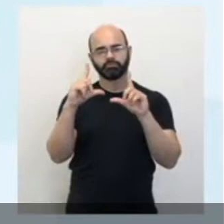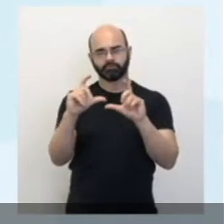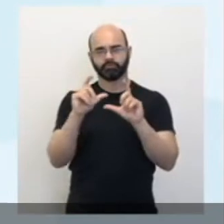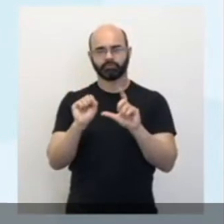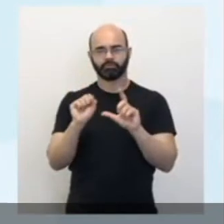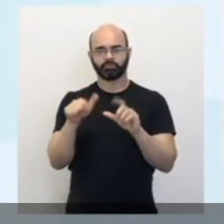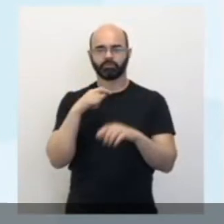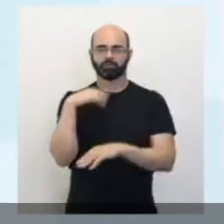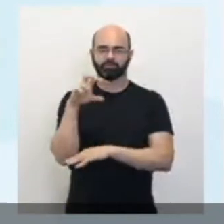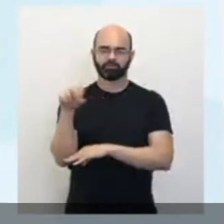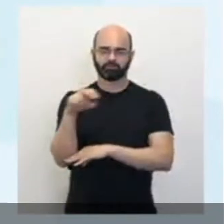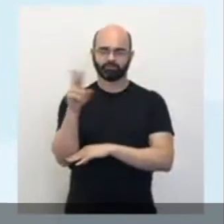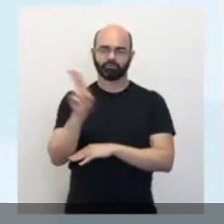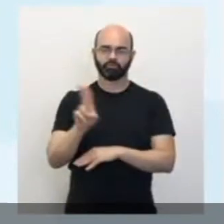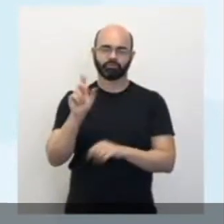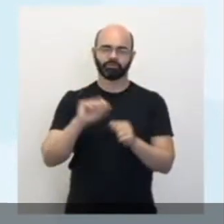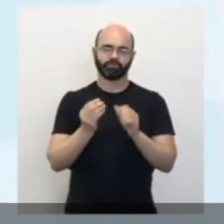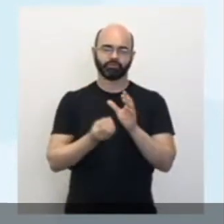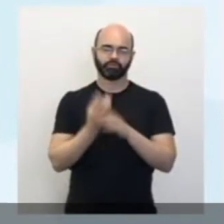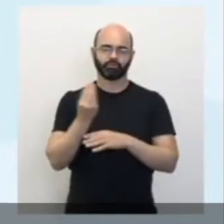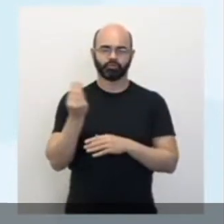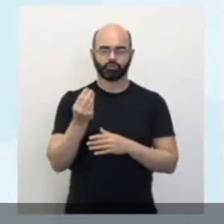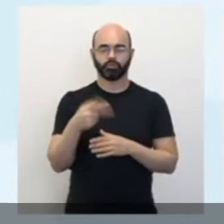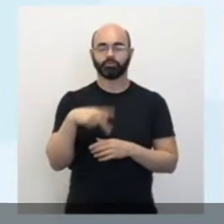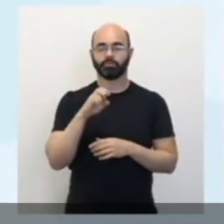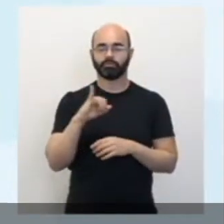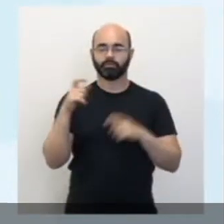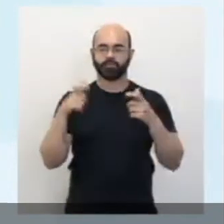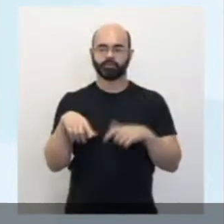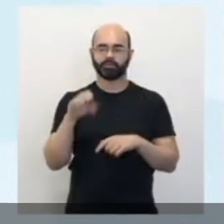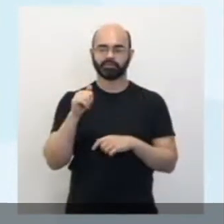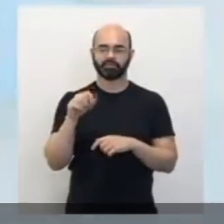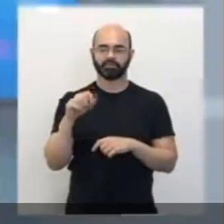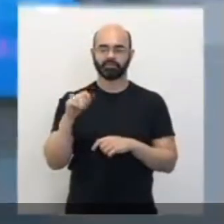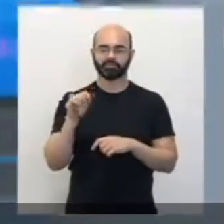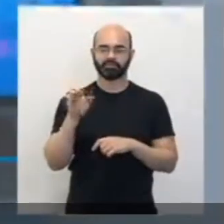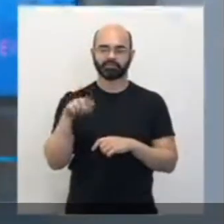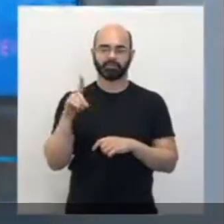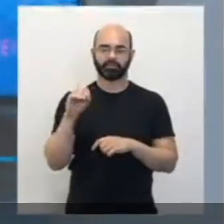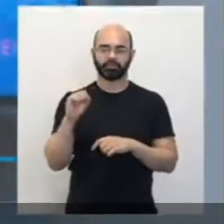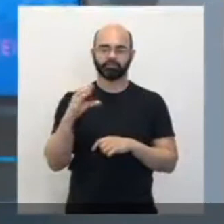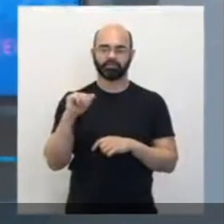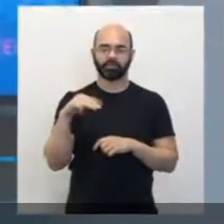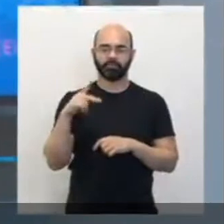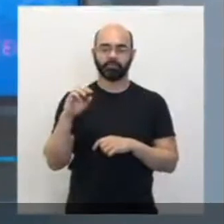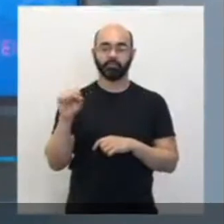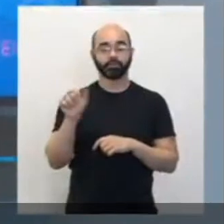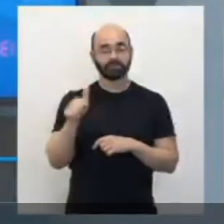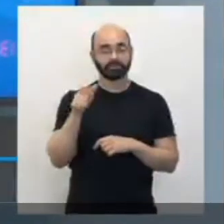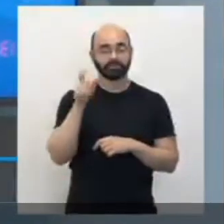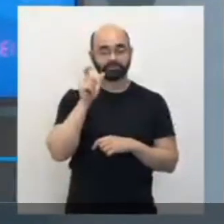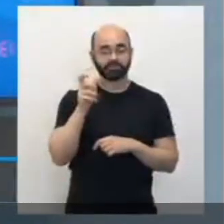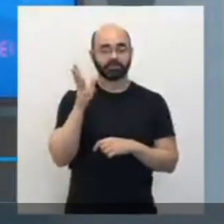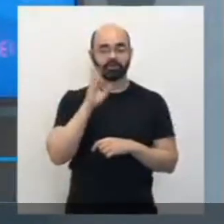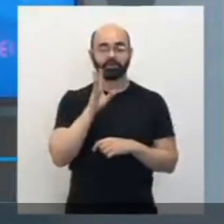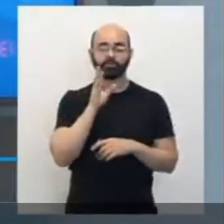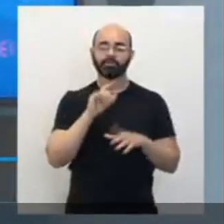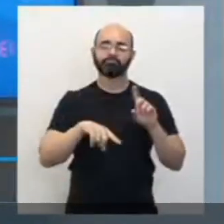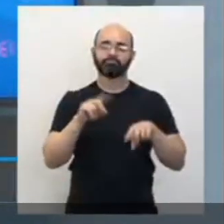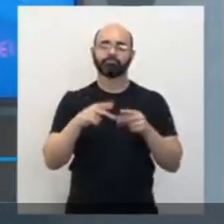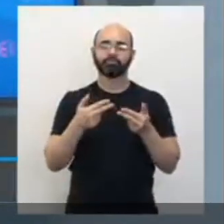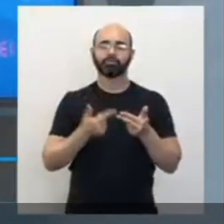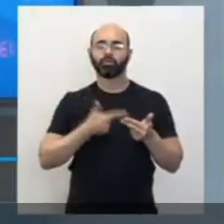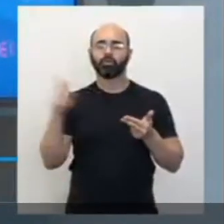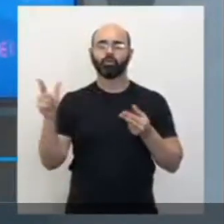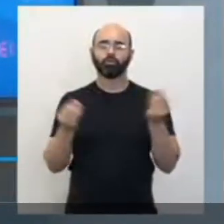bem, ó. Os alunos da PEI Olímpio Catão de São José dos Campos querem construir essa mão usando material alternativo. Bom, como a